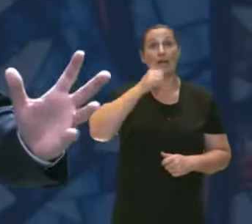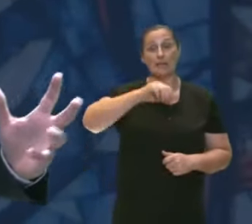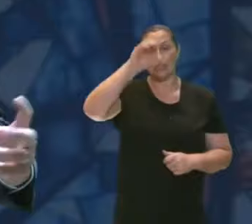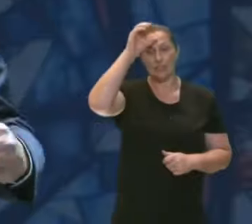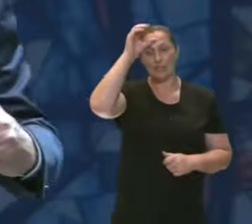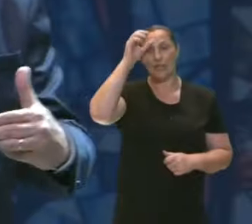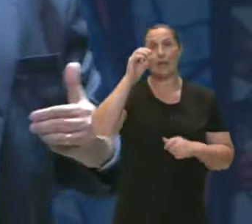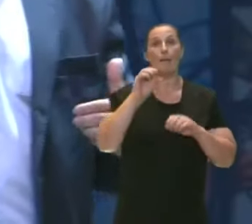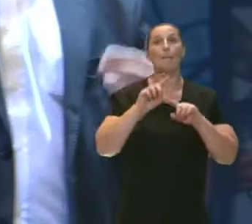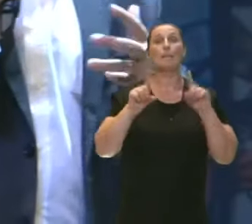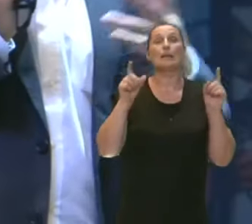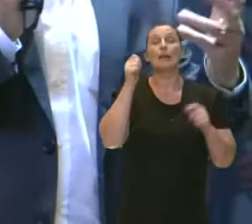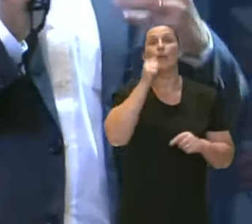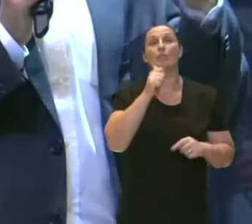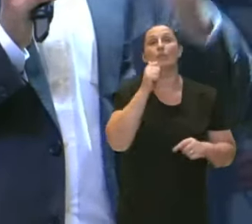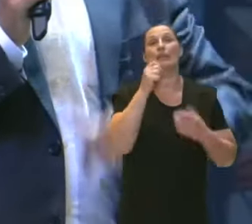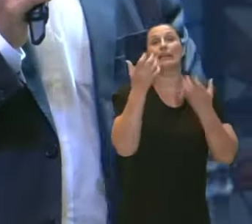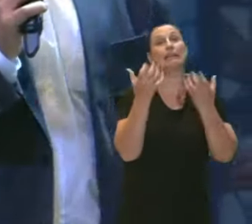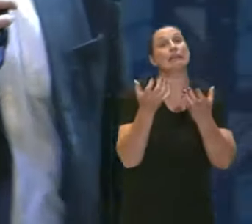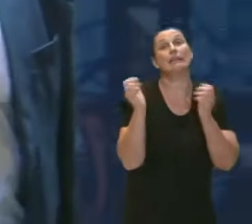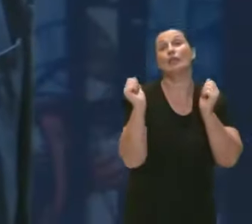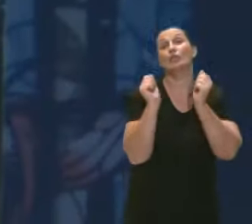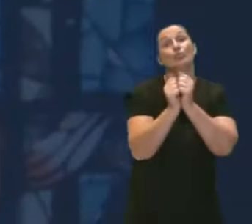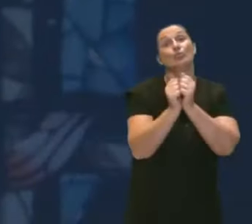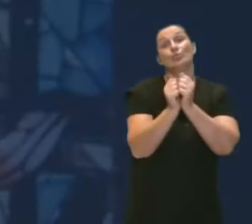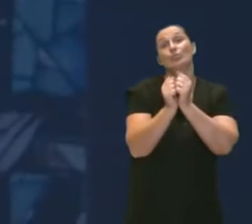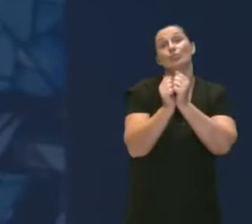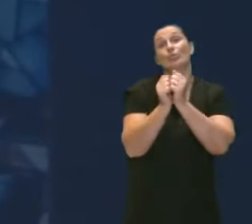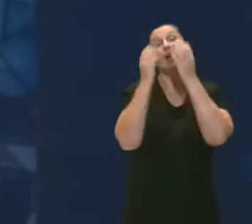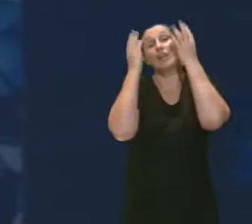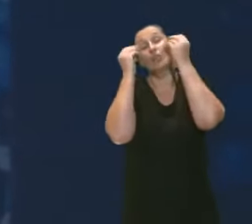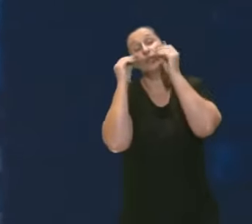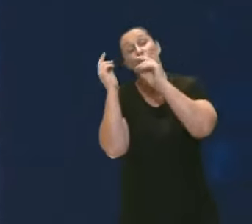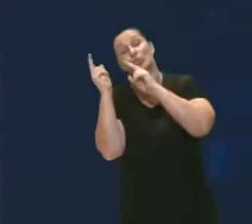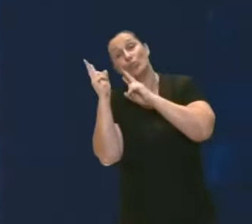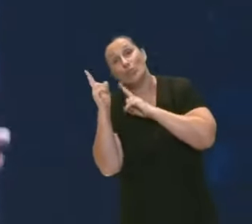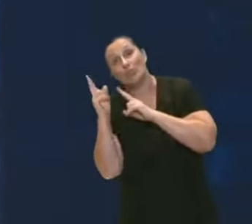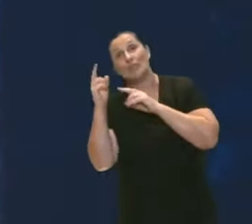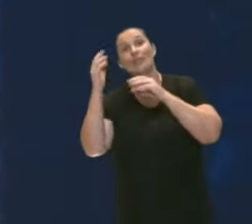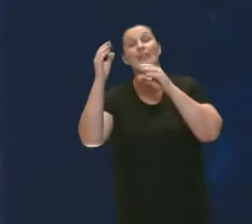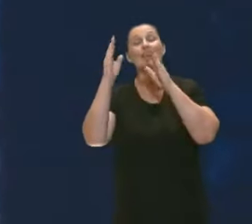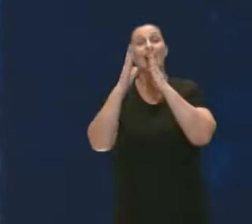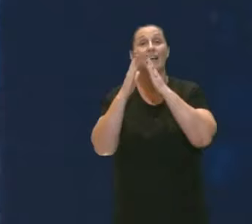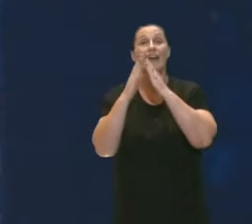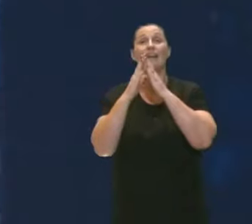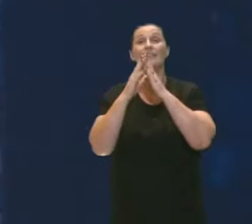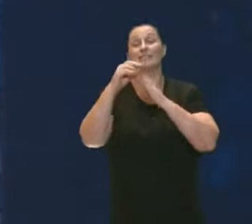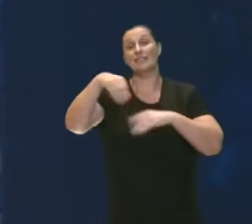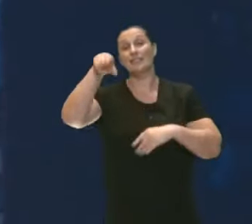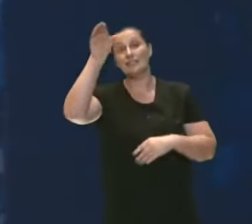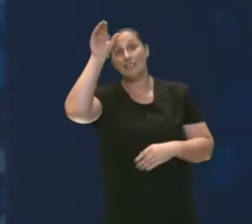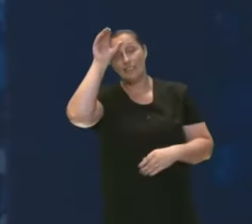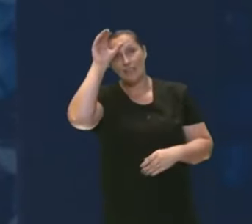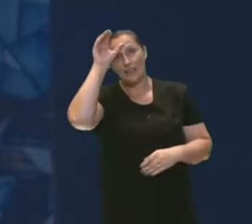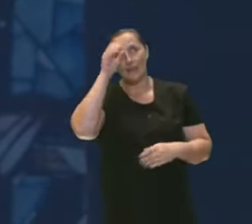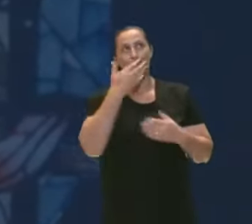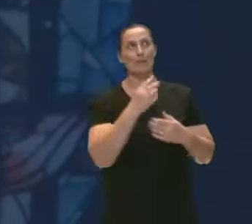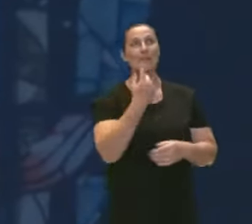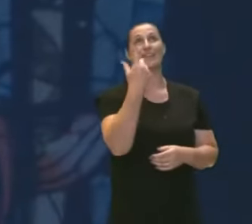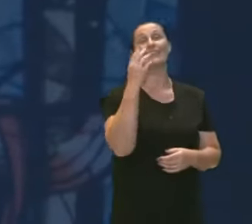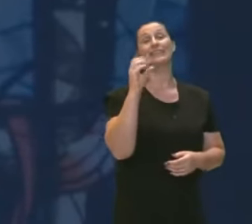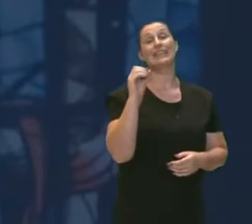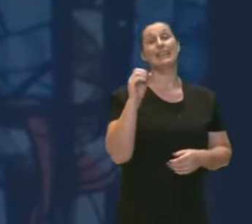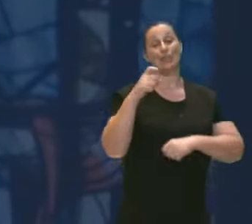criança chorando, querendo passar uma noite na casa da tia. Quando deu lá por quase 10 horas da noite, eu estou